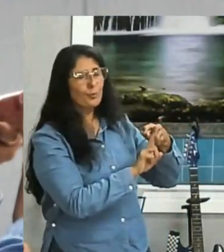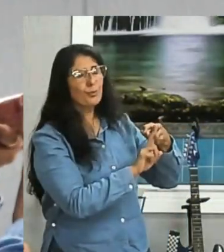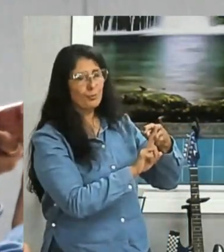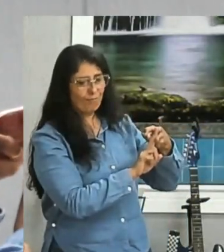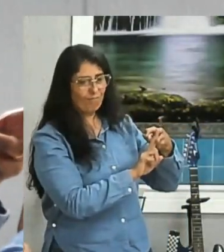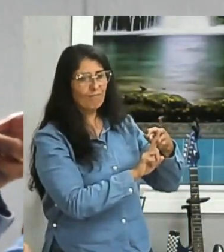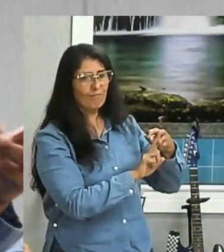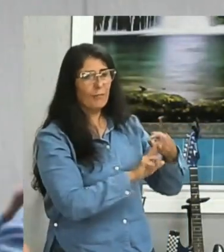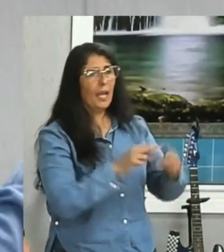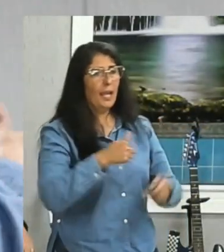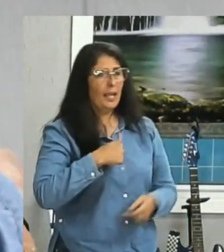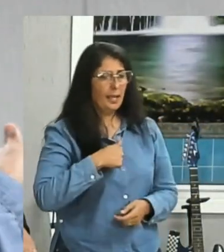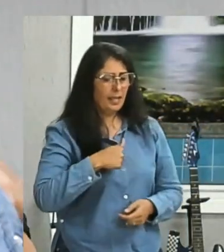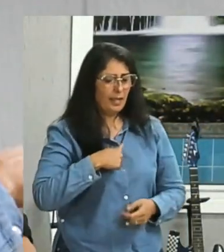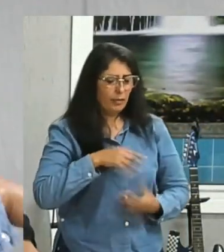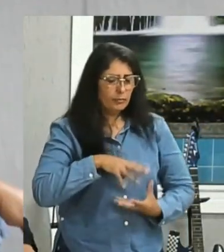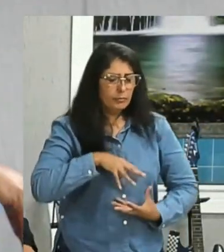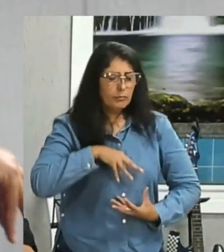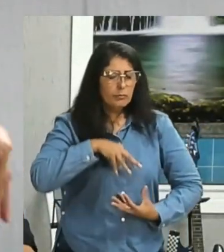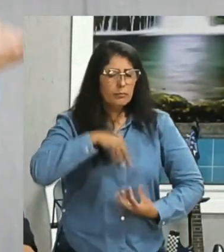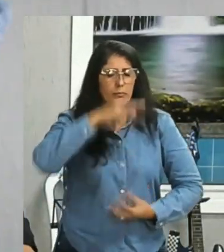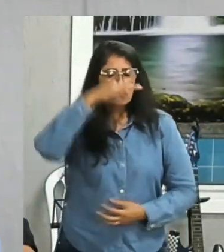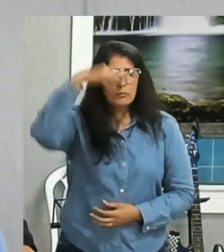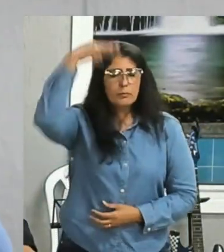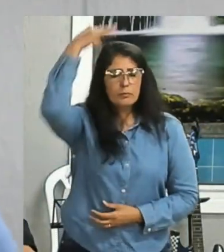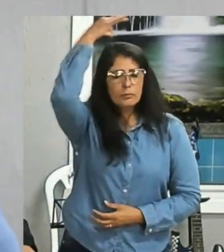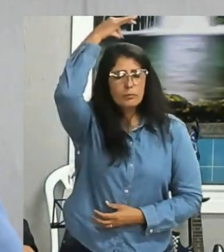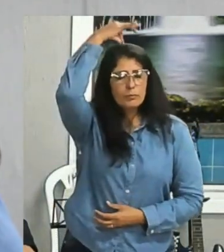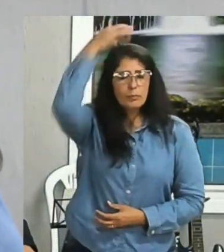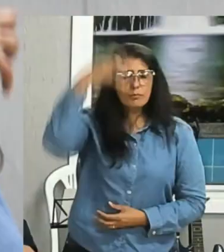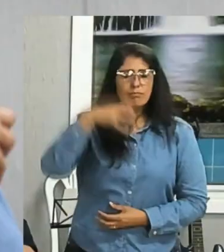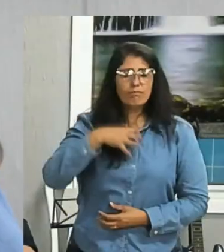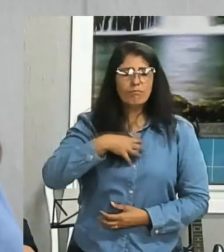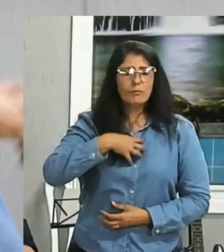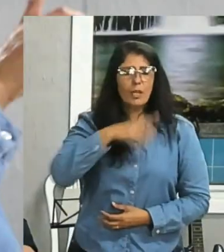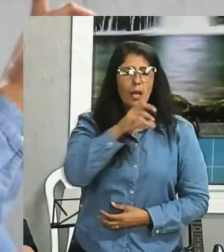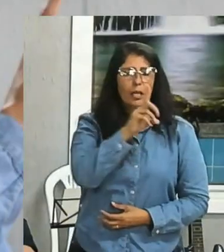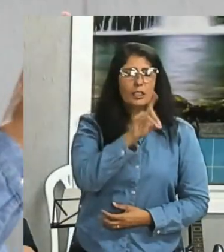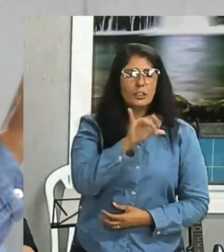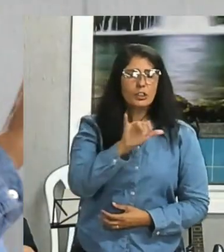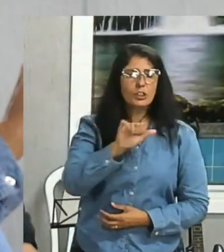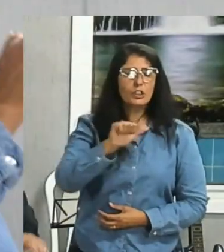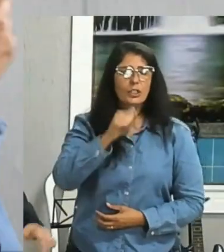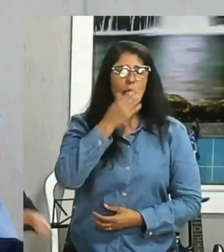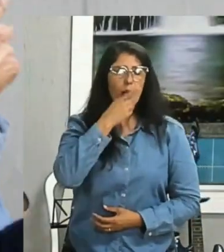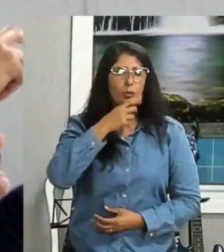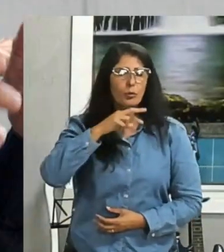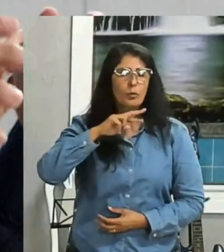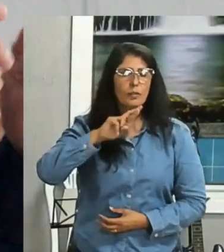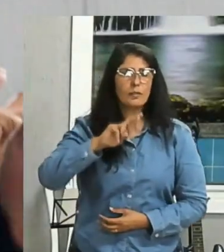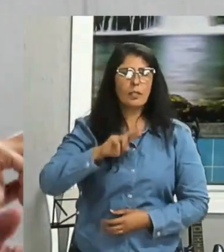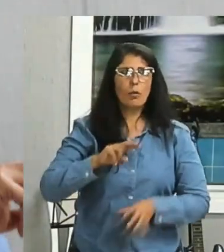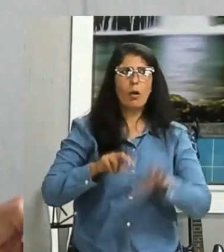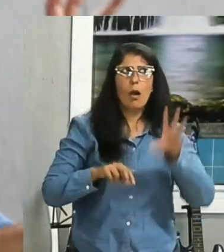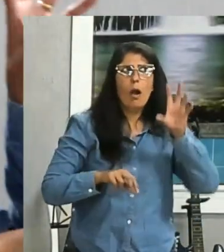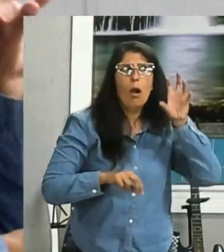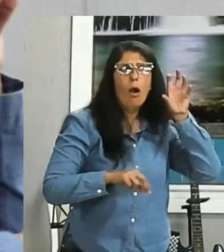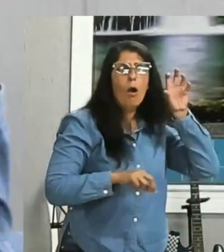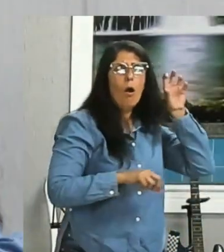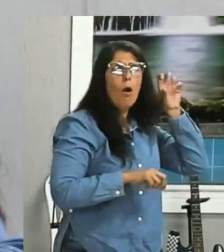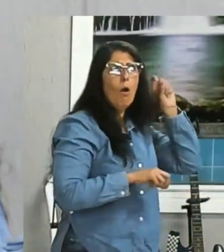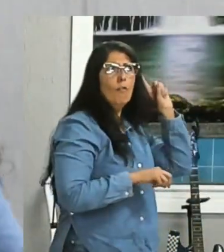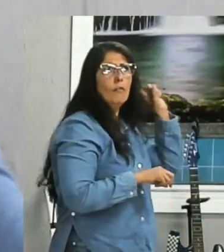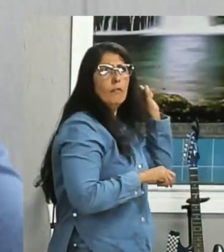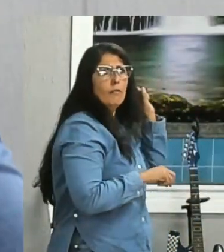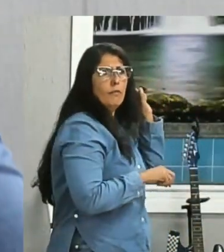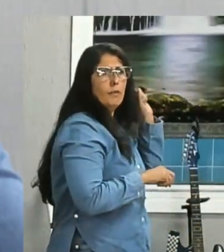Achei-me em espírito no dia do Senhor, e ouvi por trás de mim grande voz, como